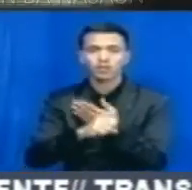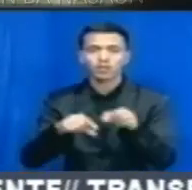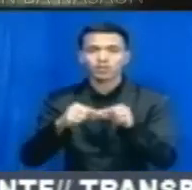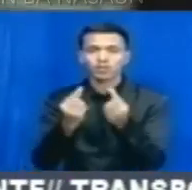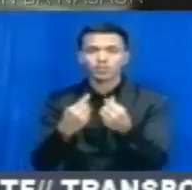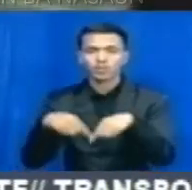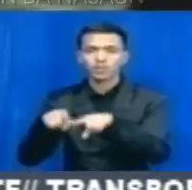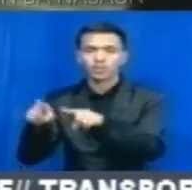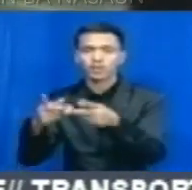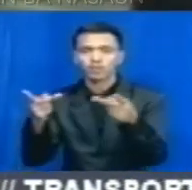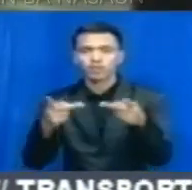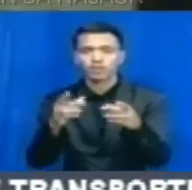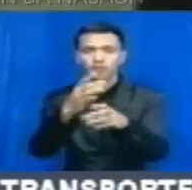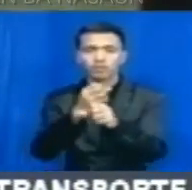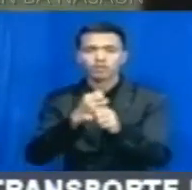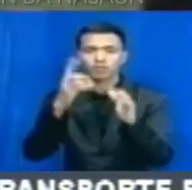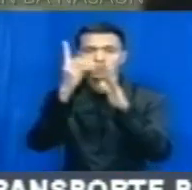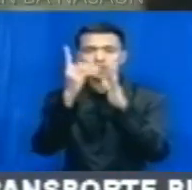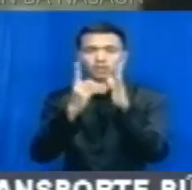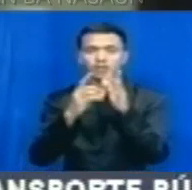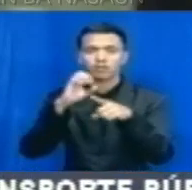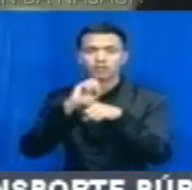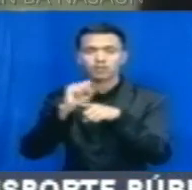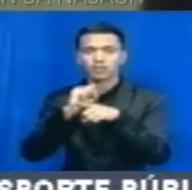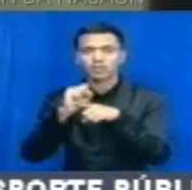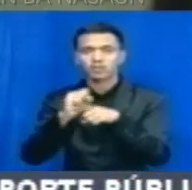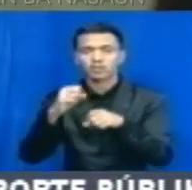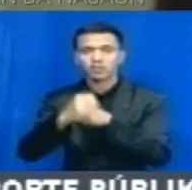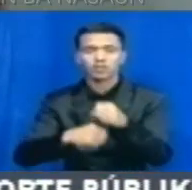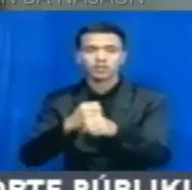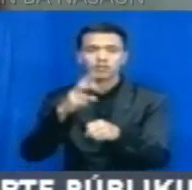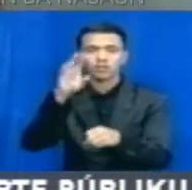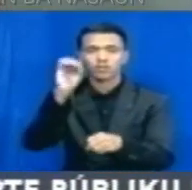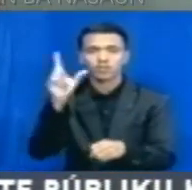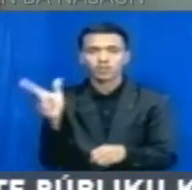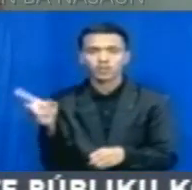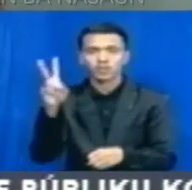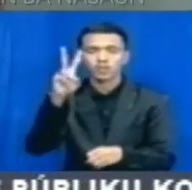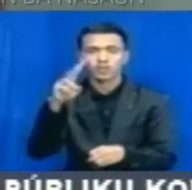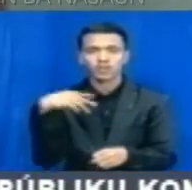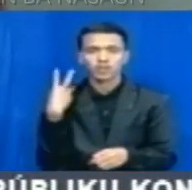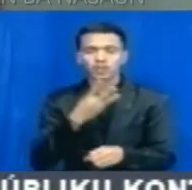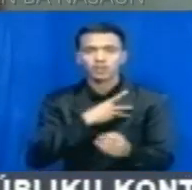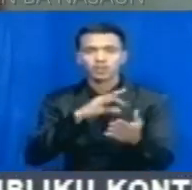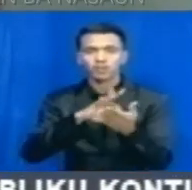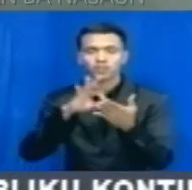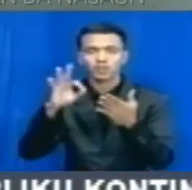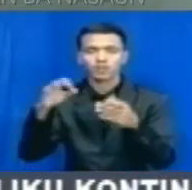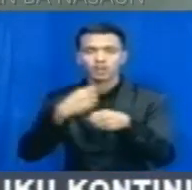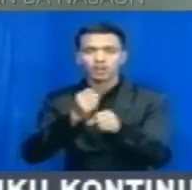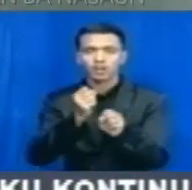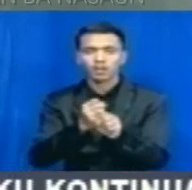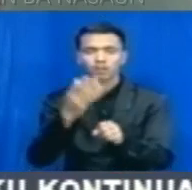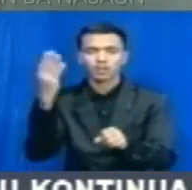se tumba terenu ho di foti dadu sensus uma kainian tina rihun rua ronulu resin rua. Ita ni abe trenyador sira oras ni se la halo darau kela